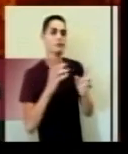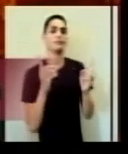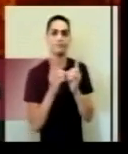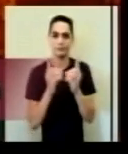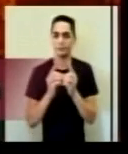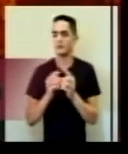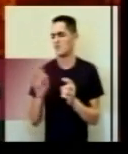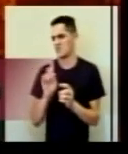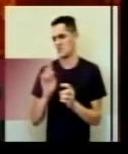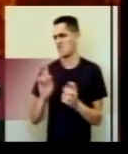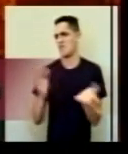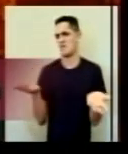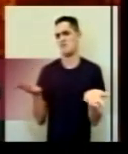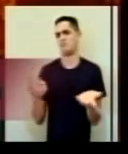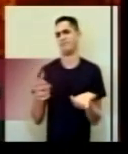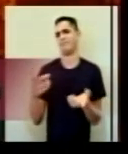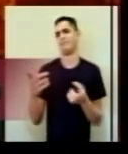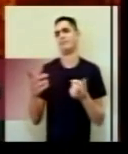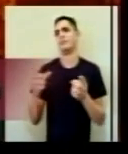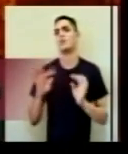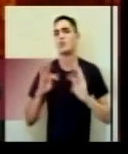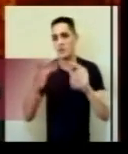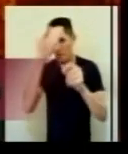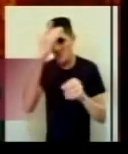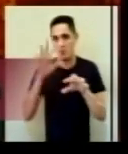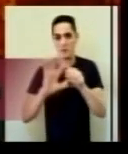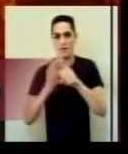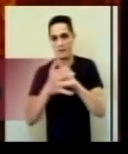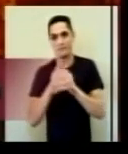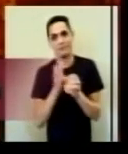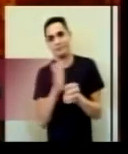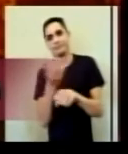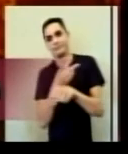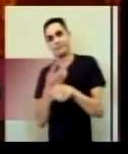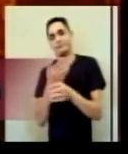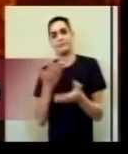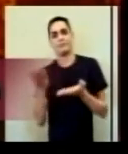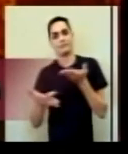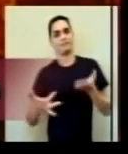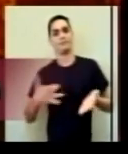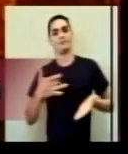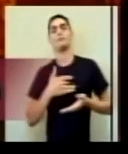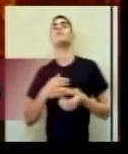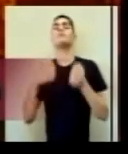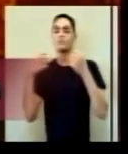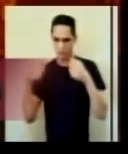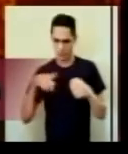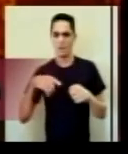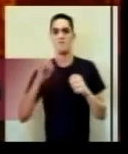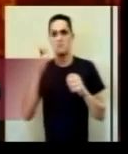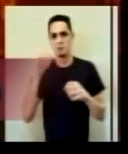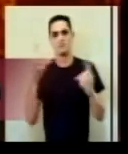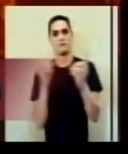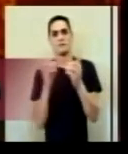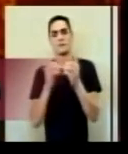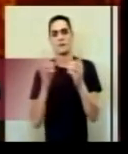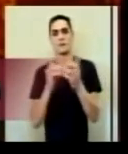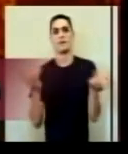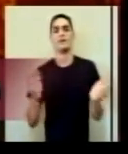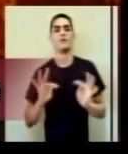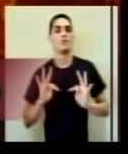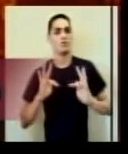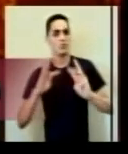teve um caso sequer de desassistência, né? Todos os pacientes foram atendidos. Não tivemos um caso até o momento, esperamos não ter até